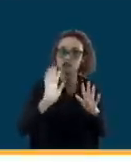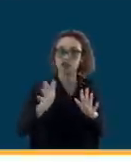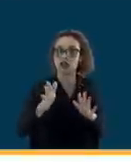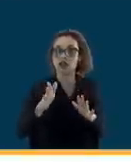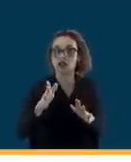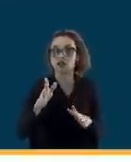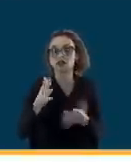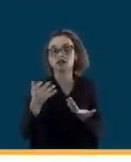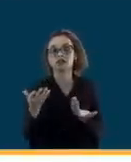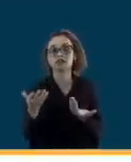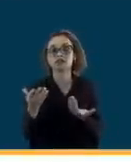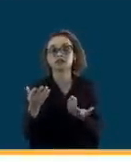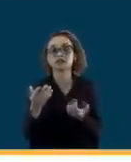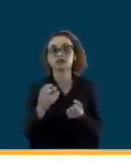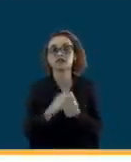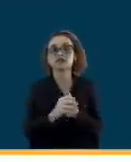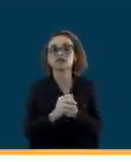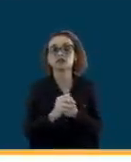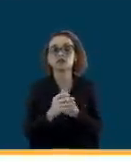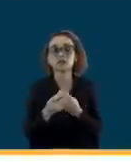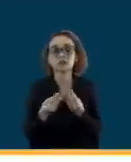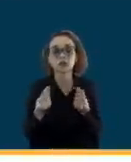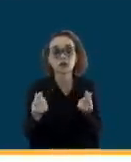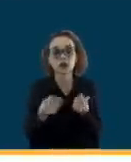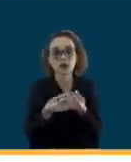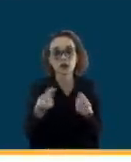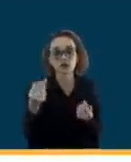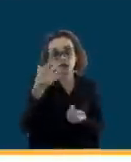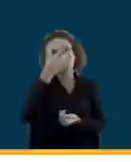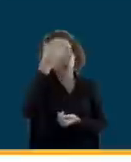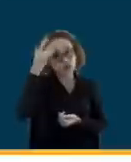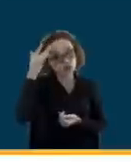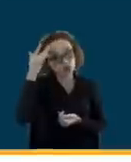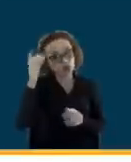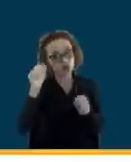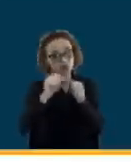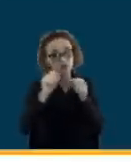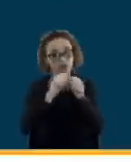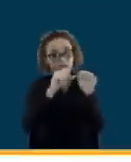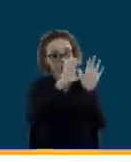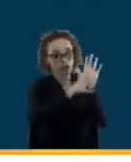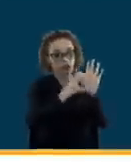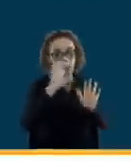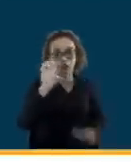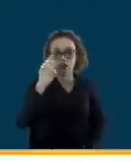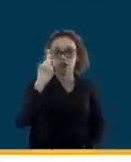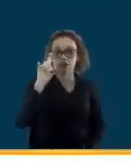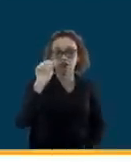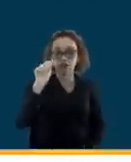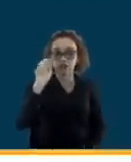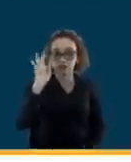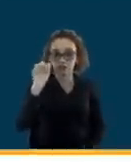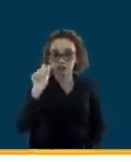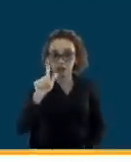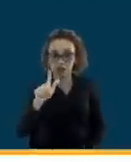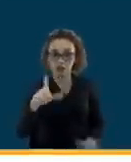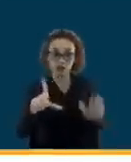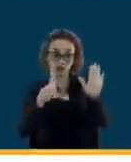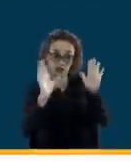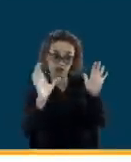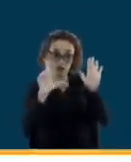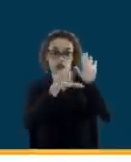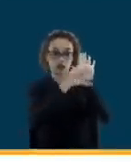que estão habituadas a fazer edital, então elas vão ser contempladas aí. A lei, ela tem o espírito